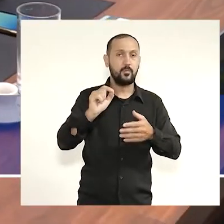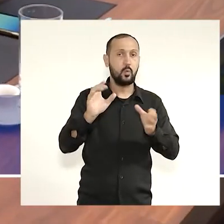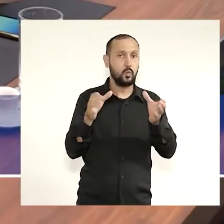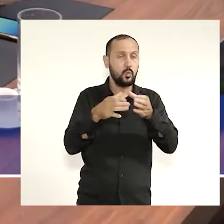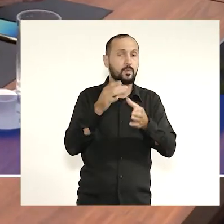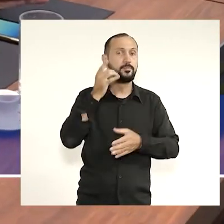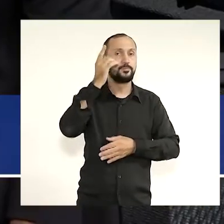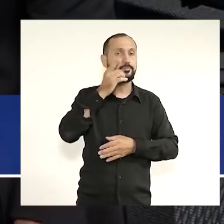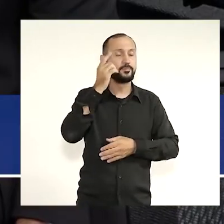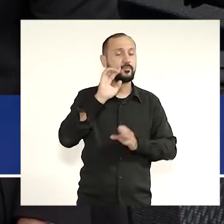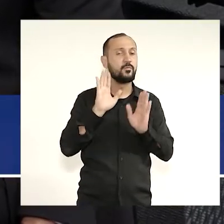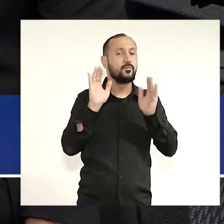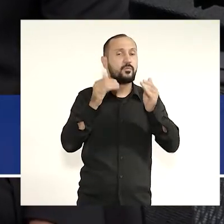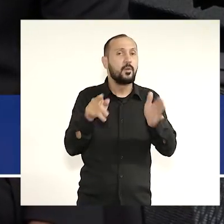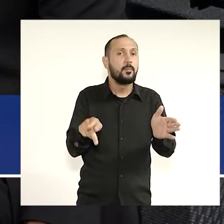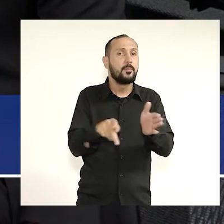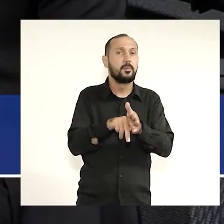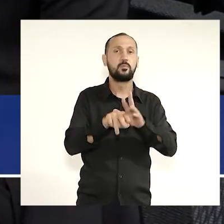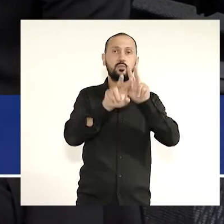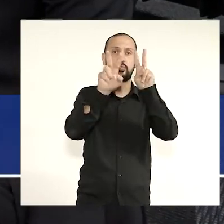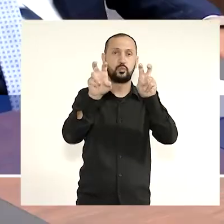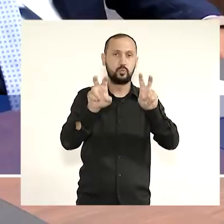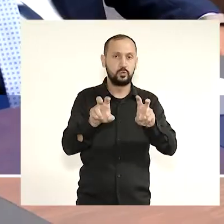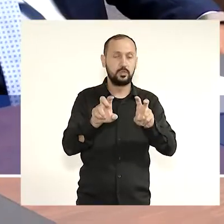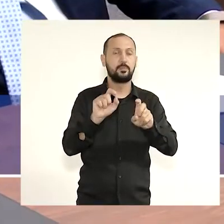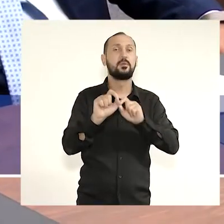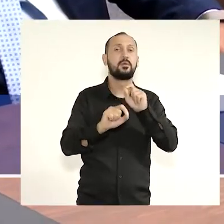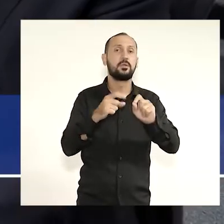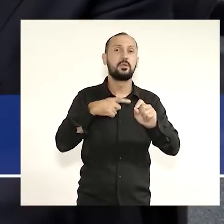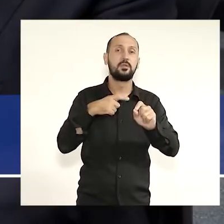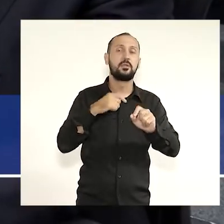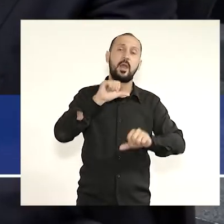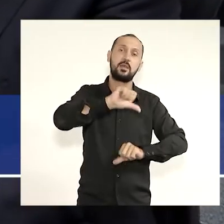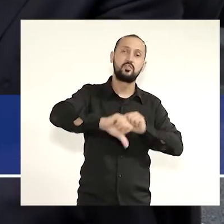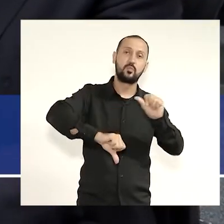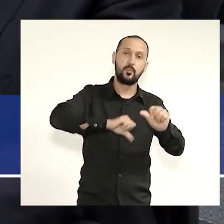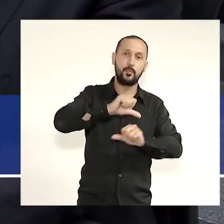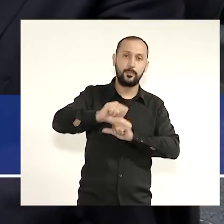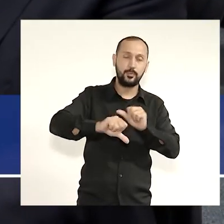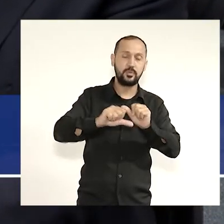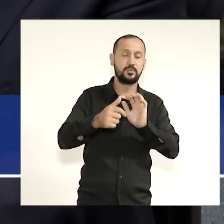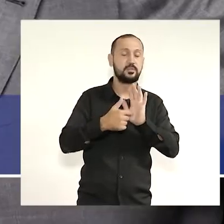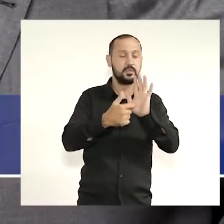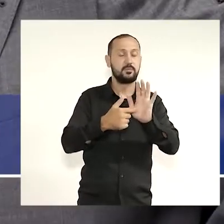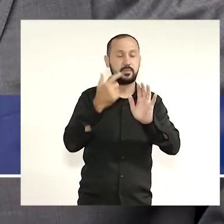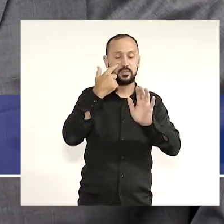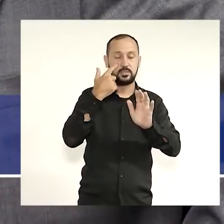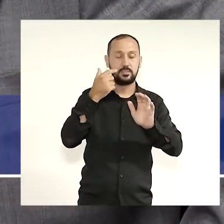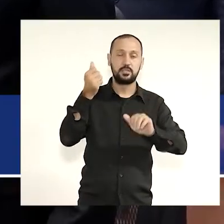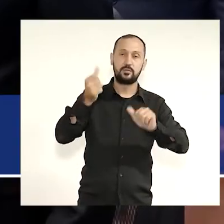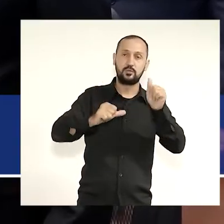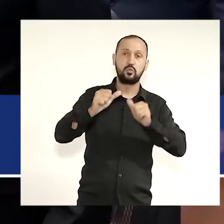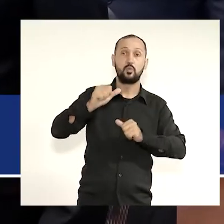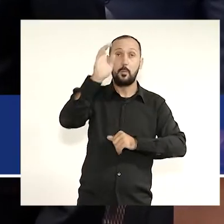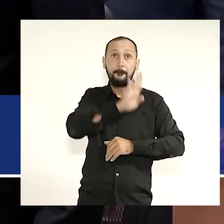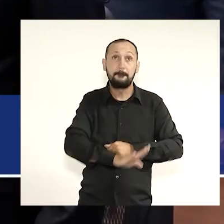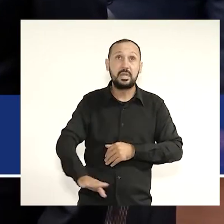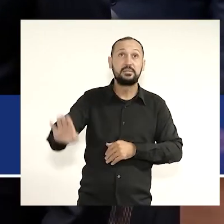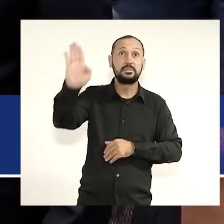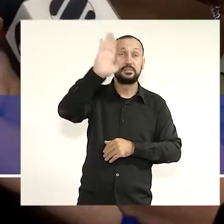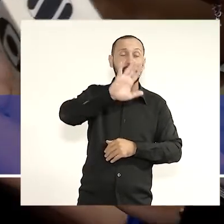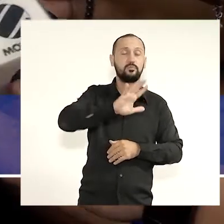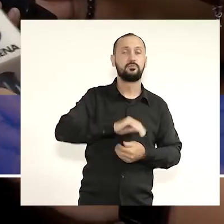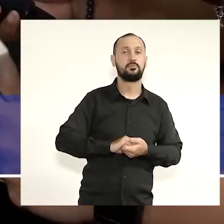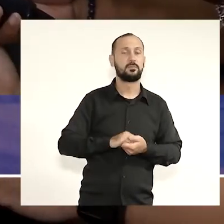parlamentares terão um ano voltado para as grandes questões que envolvem as reformas que devem ser apreciadas em nível